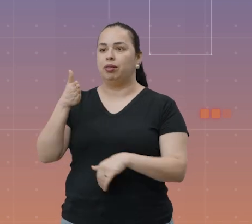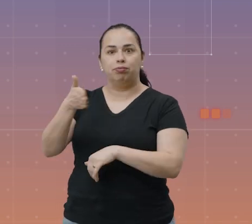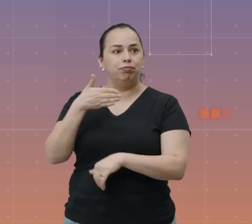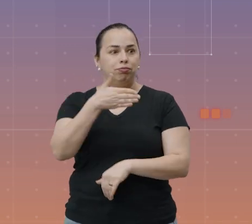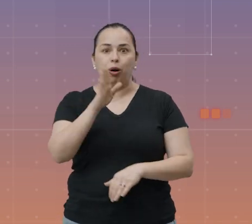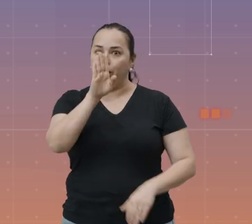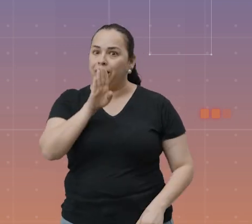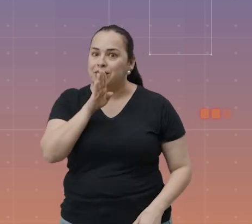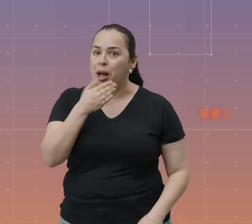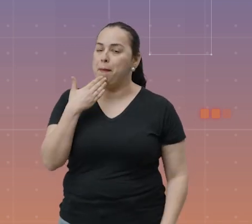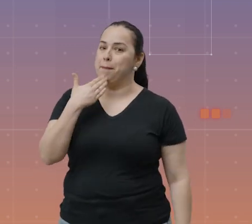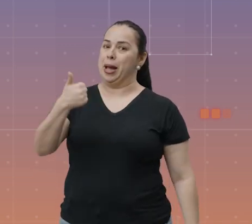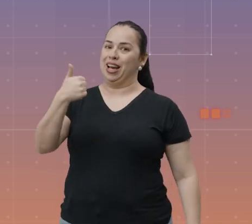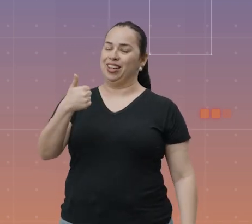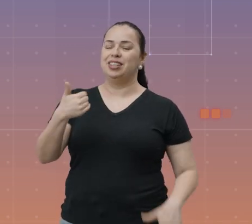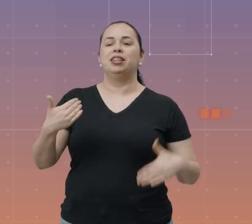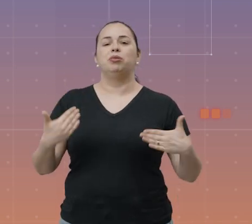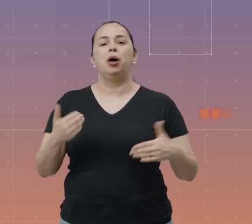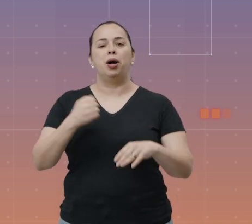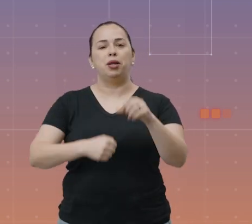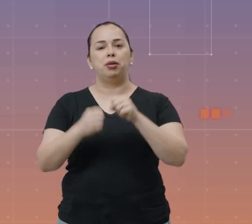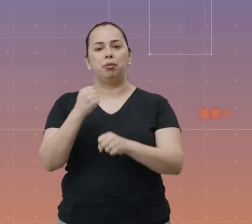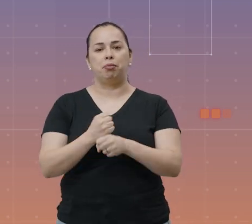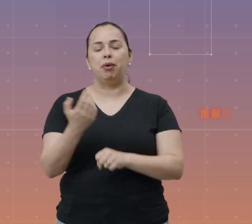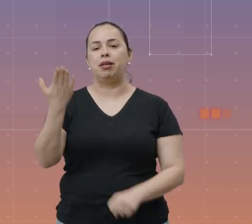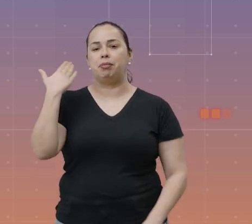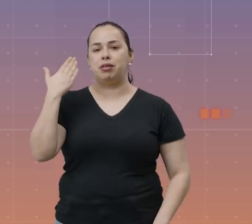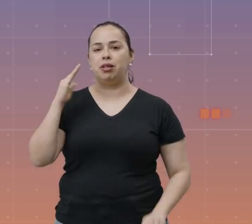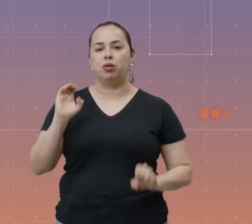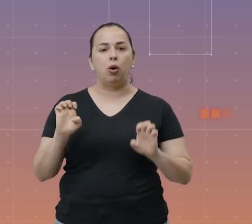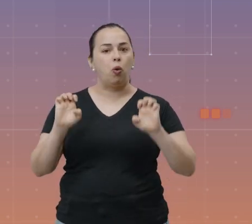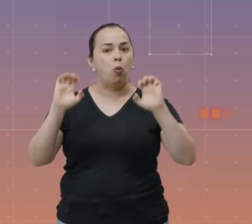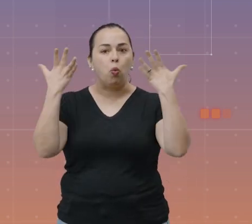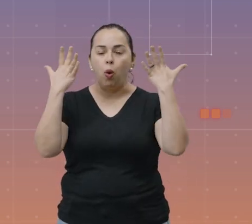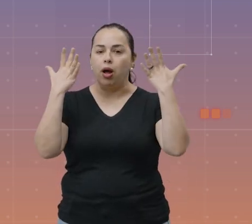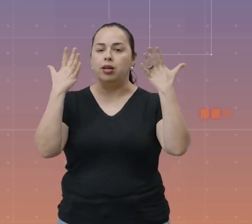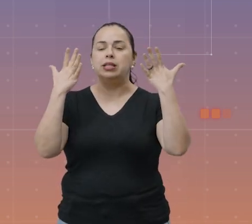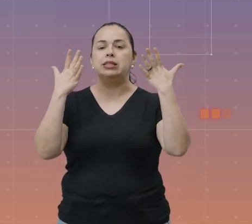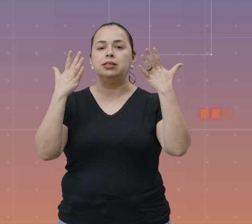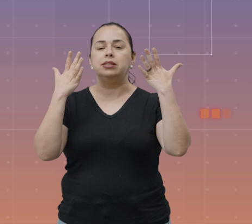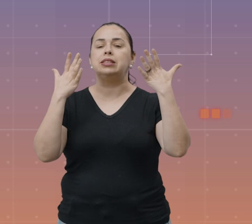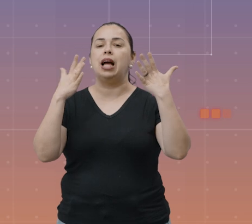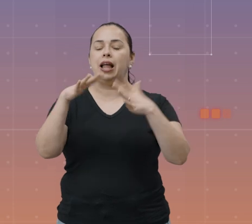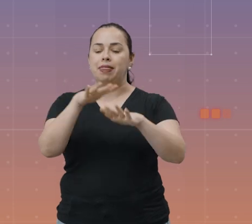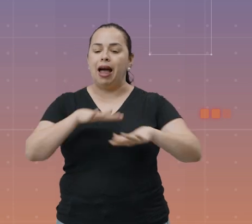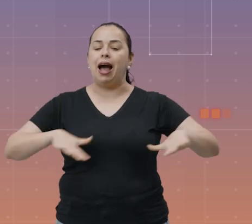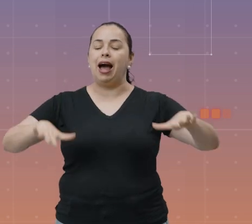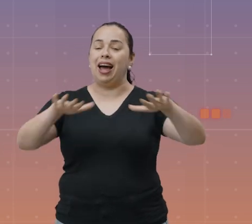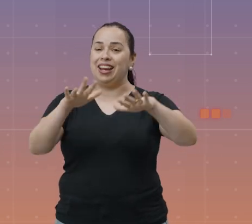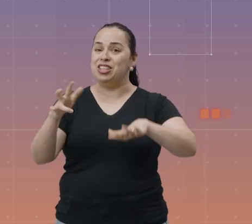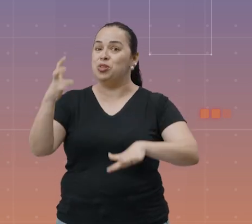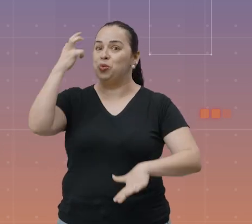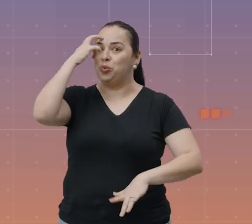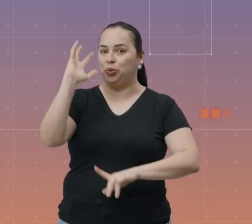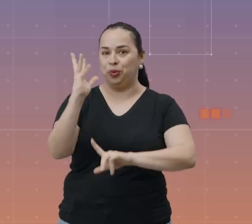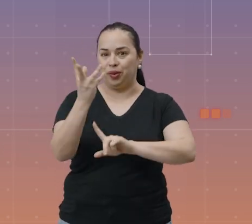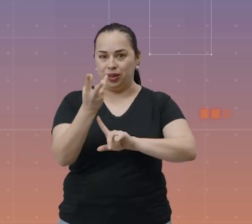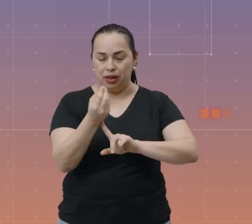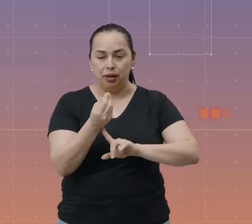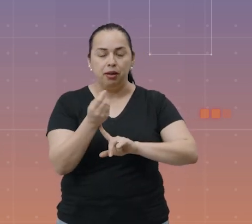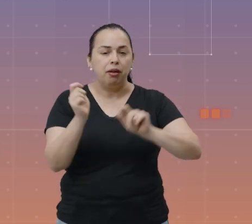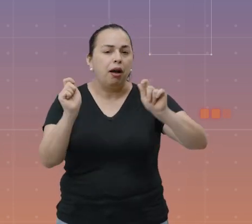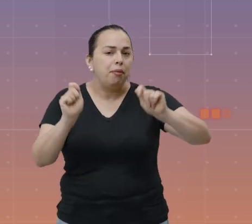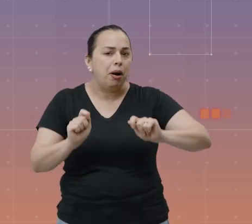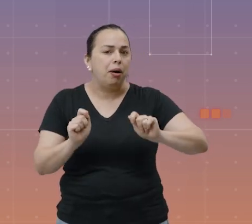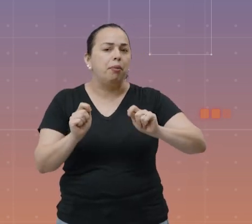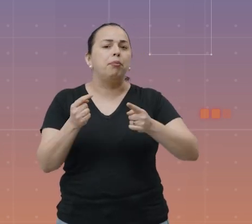gratuito, então, melhor ainda. Ano passado, a cidade teve vários eventos públicos dentro do setor de arte e cultura. E